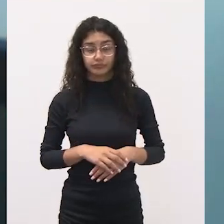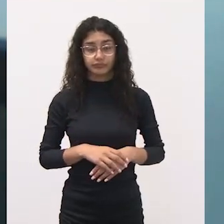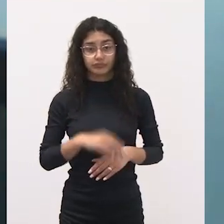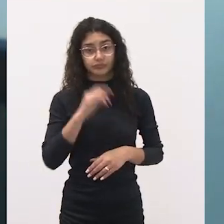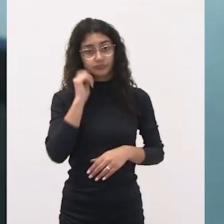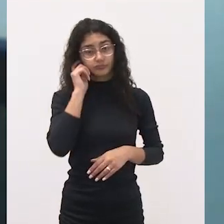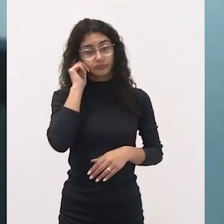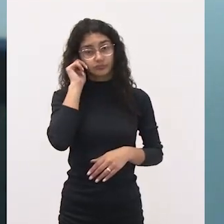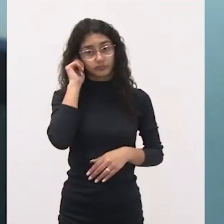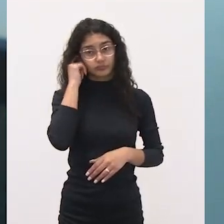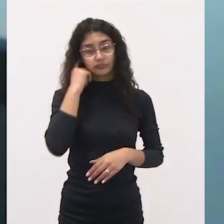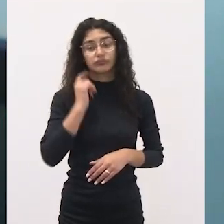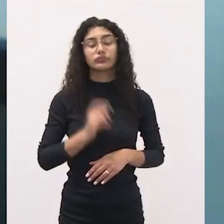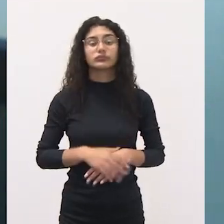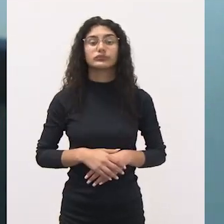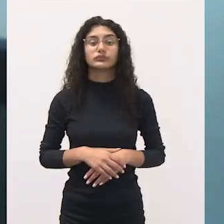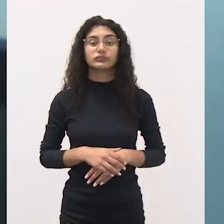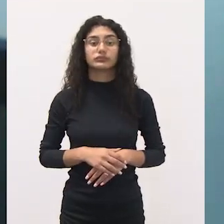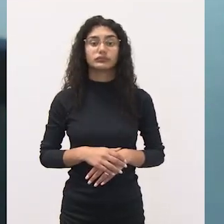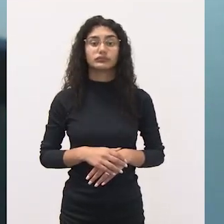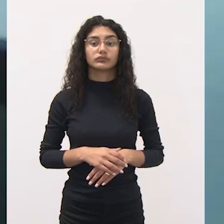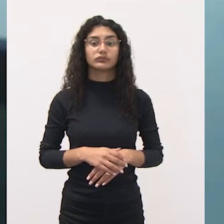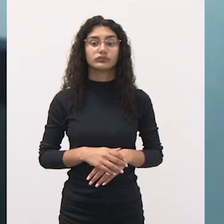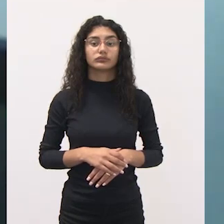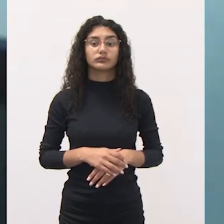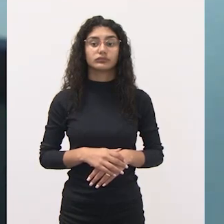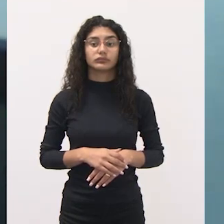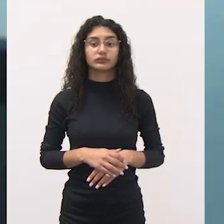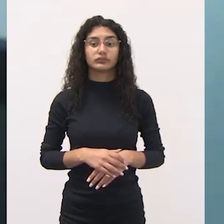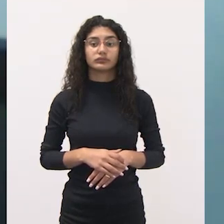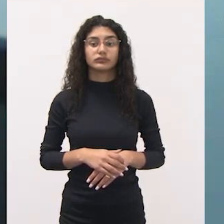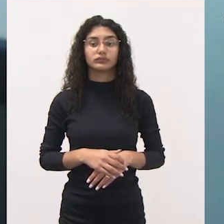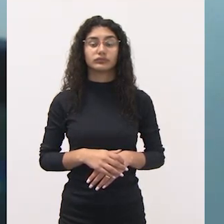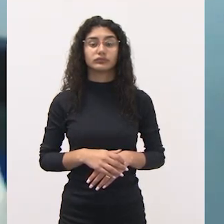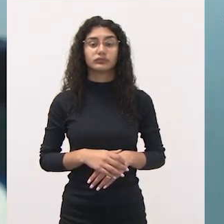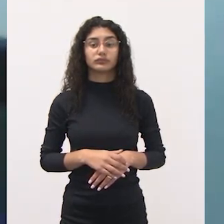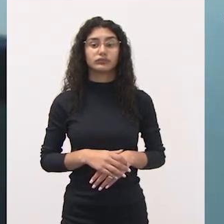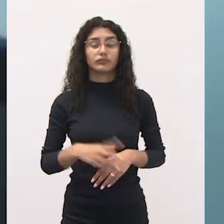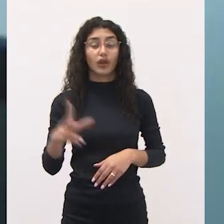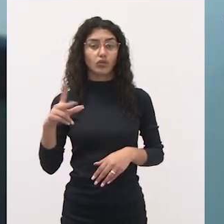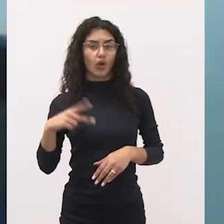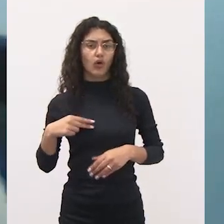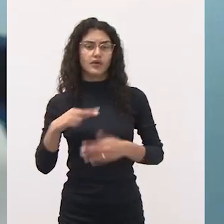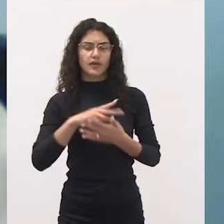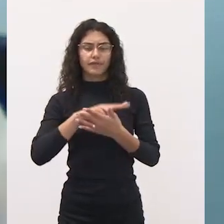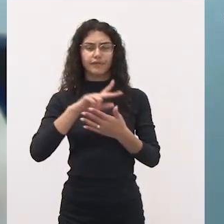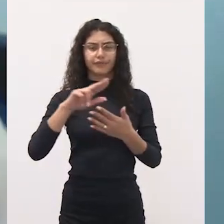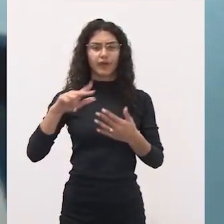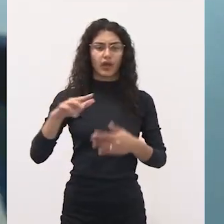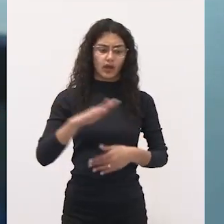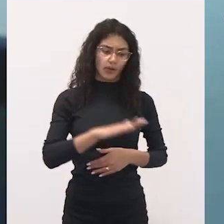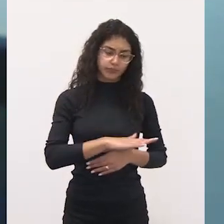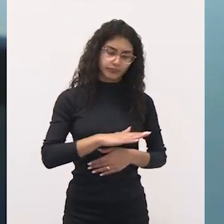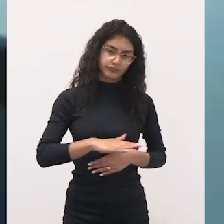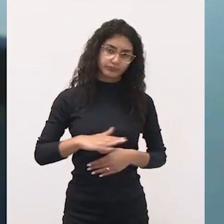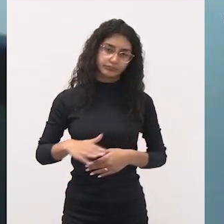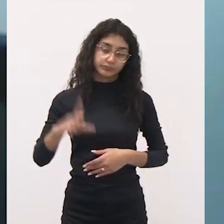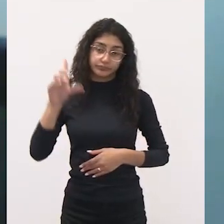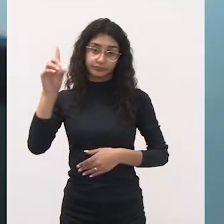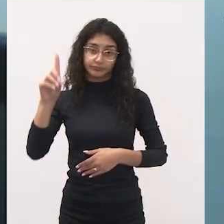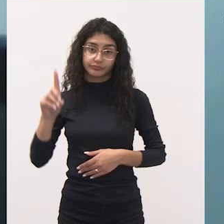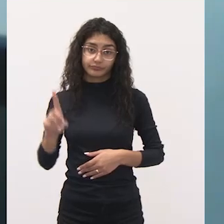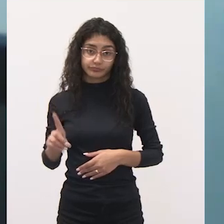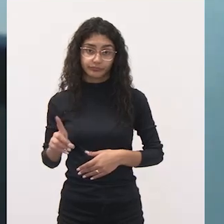lugar e eu falei, nossa, eu vi tantas crianças com